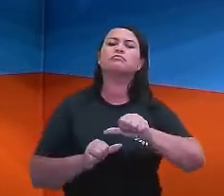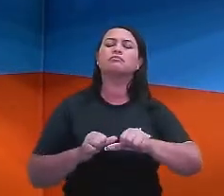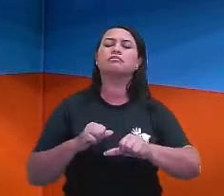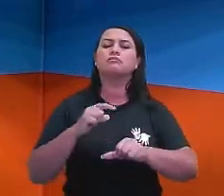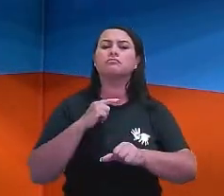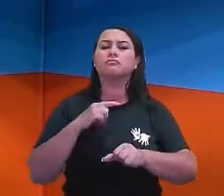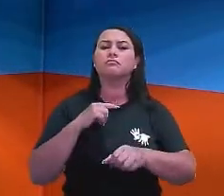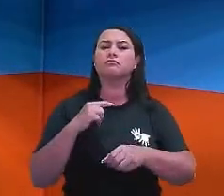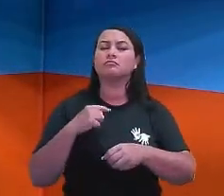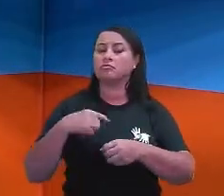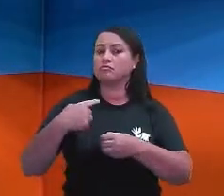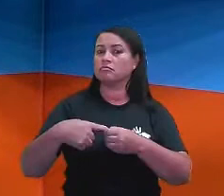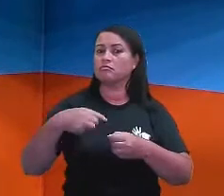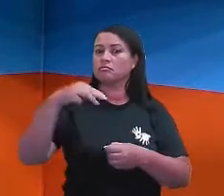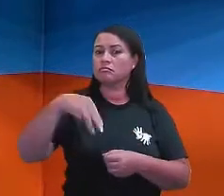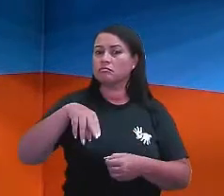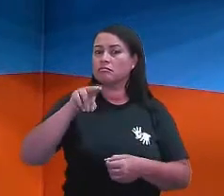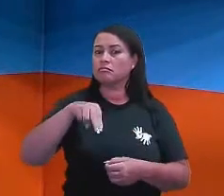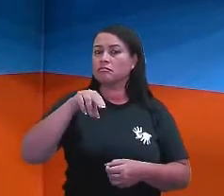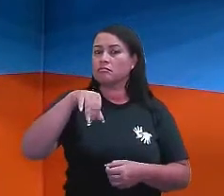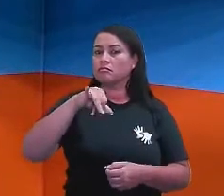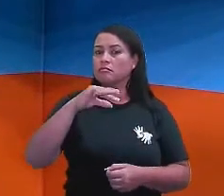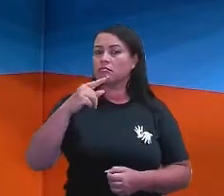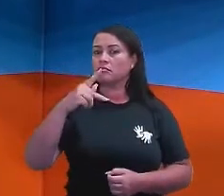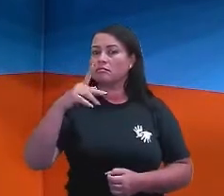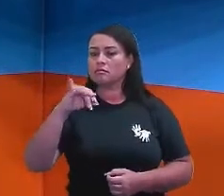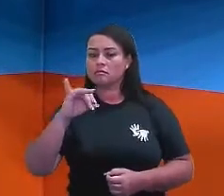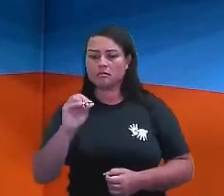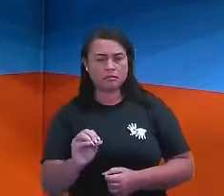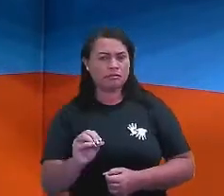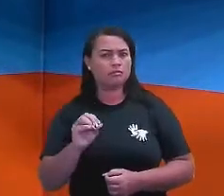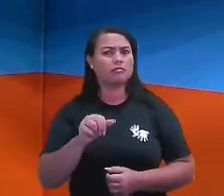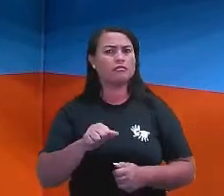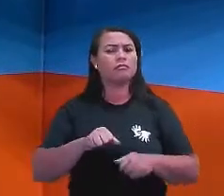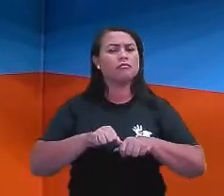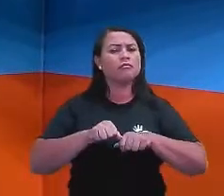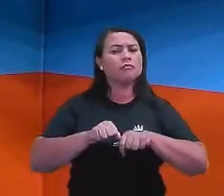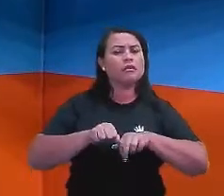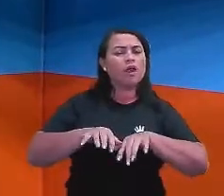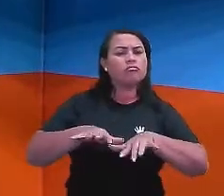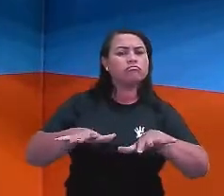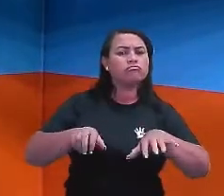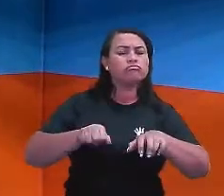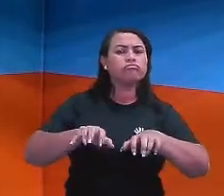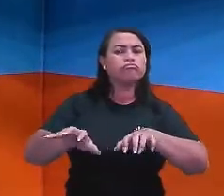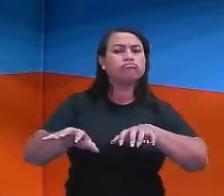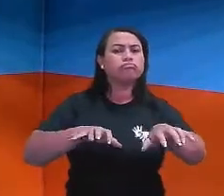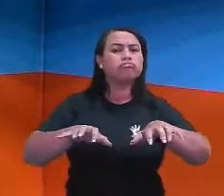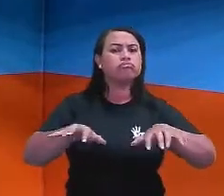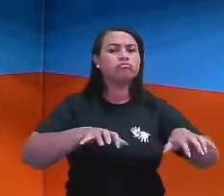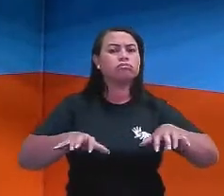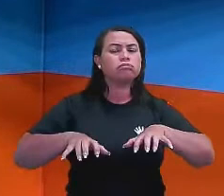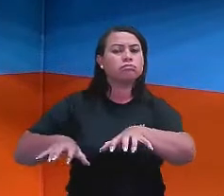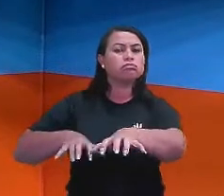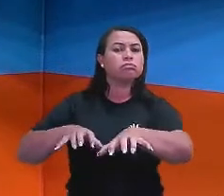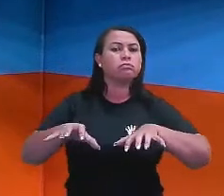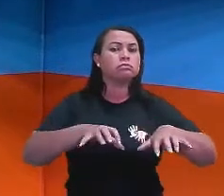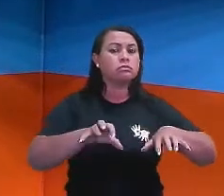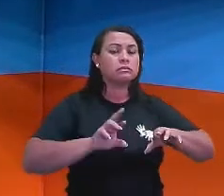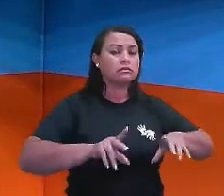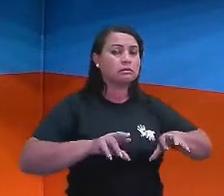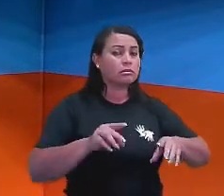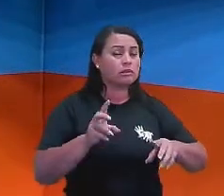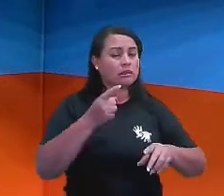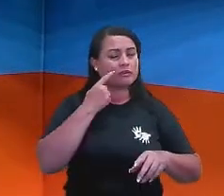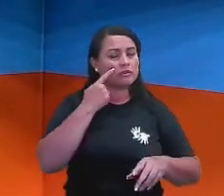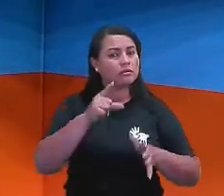de município, né, mudando para município, foi distribuída em vários municípios diferentes, como a gente viu lá relacionado. Então,